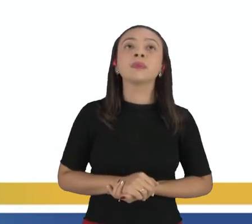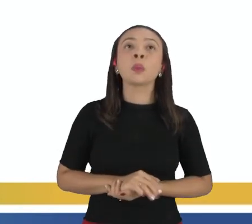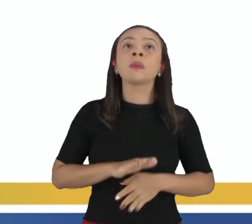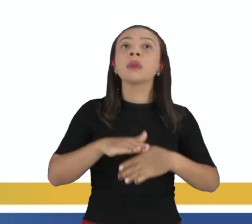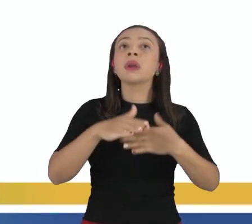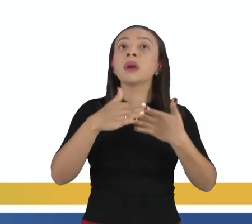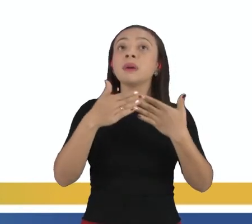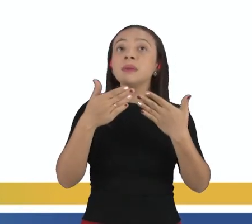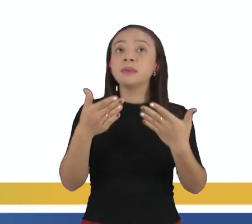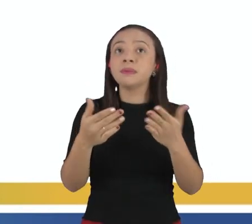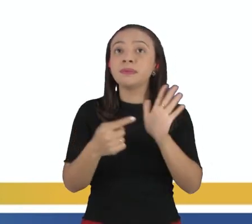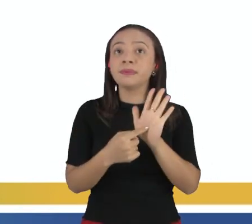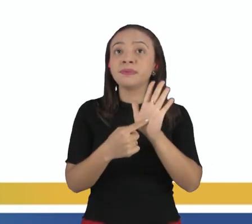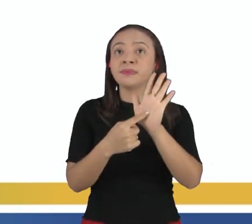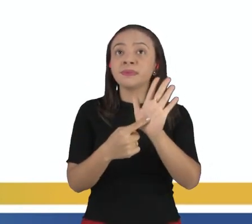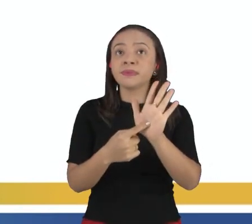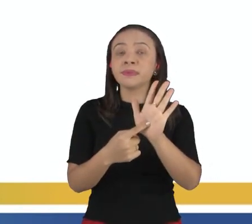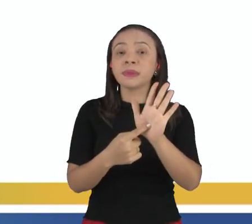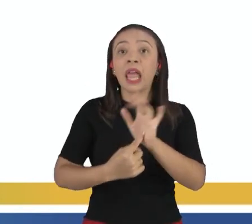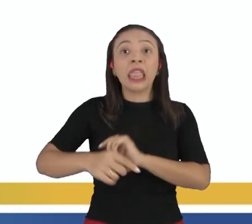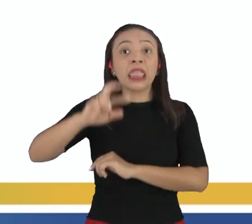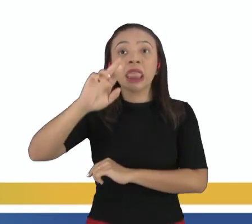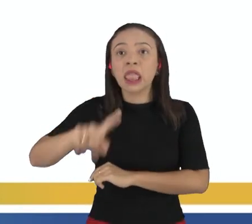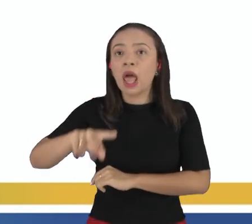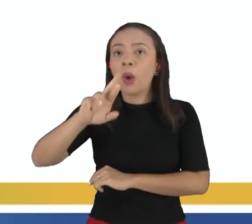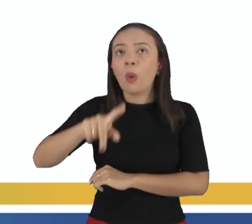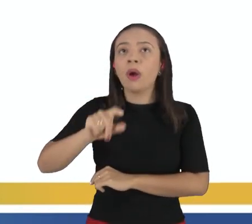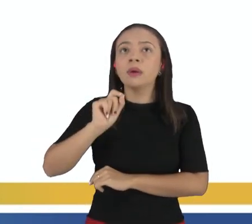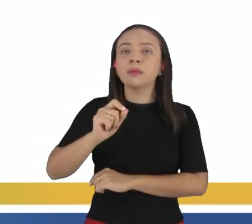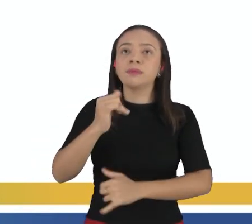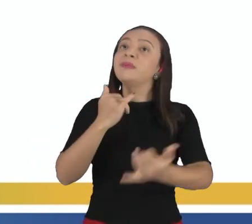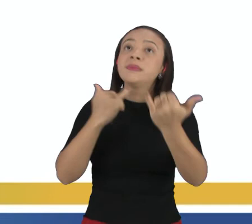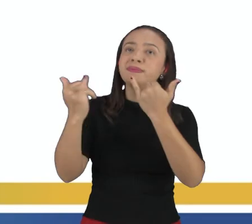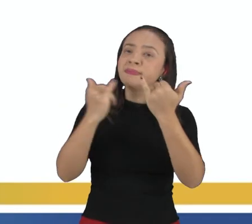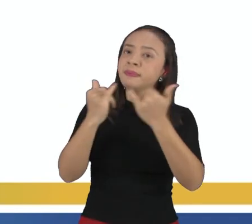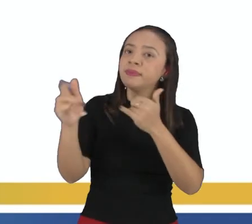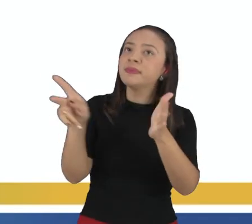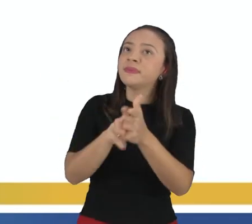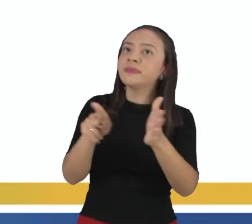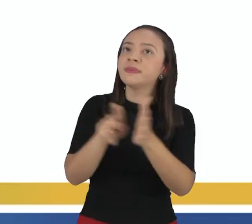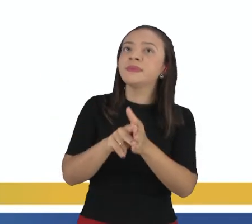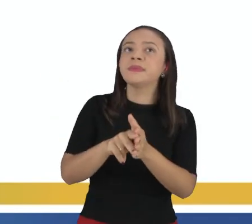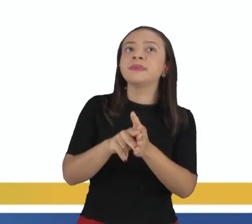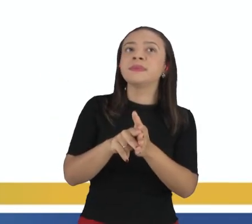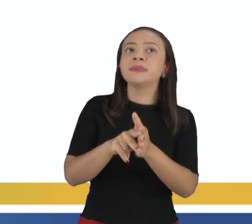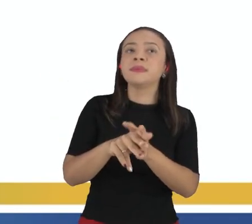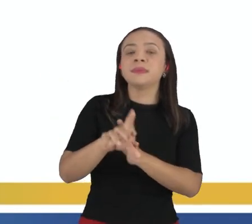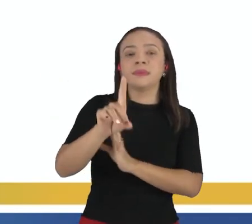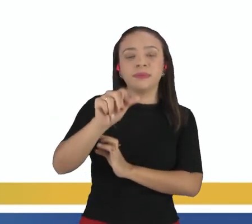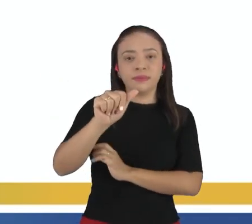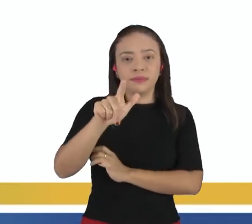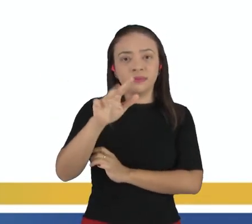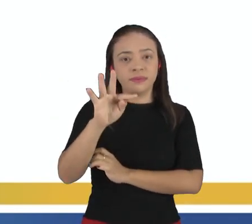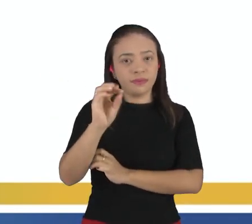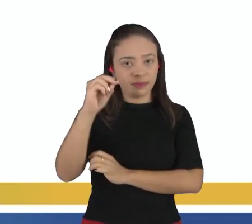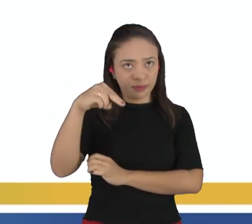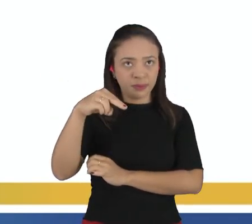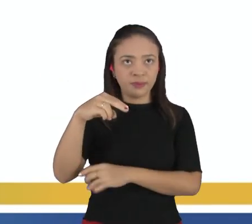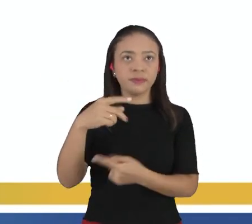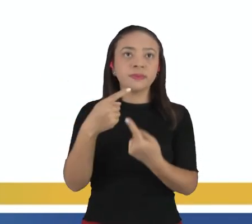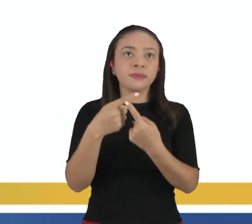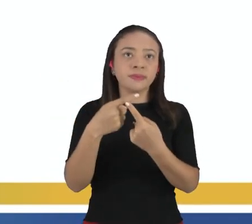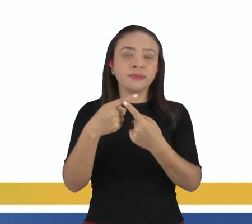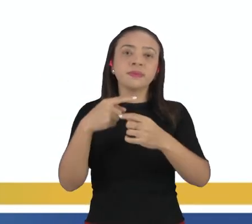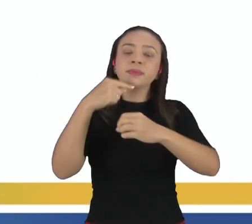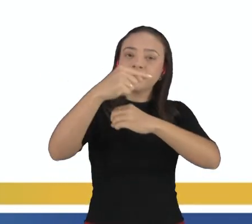das alternativas a seguir não apresenta um dos postulados de Dalton em seu modelo atômico? Então, a